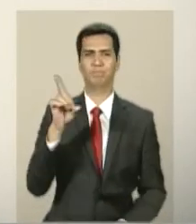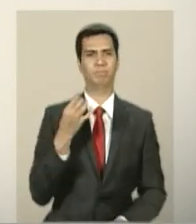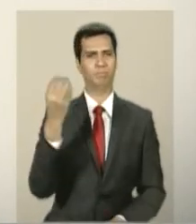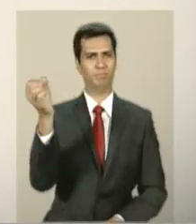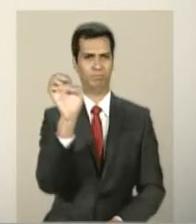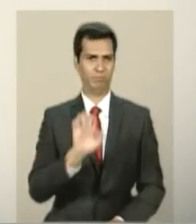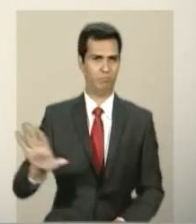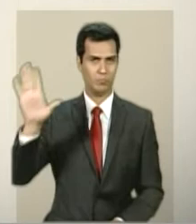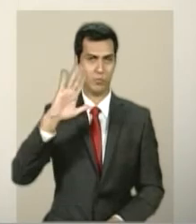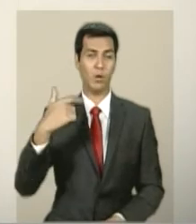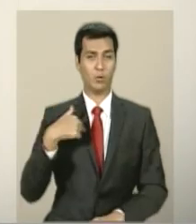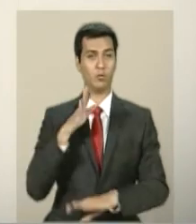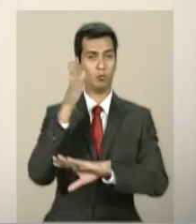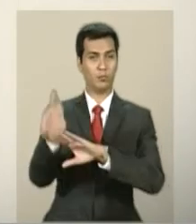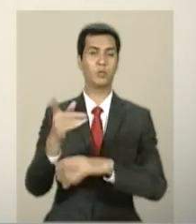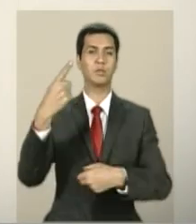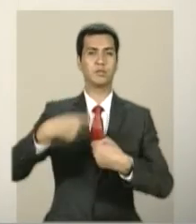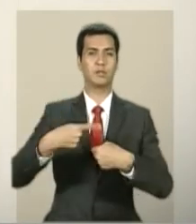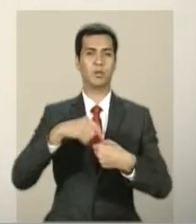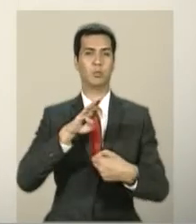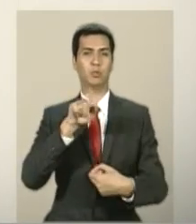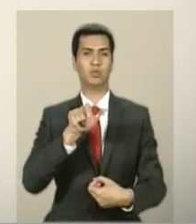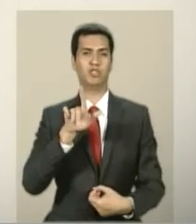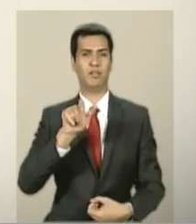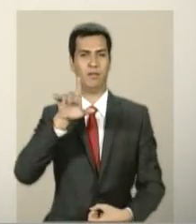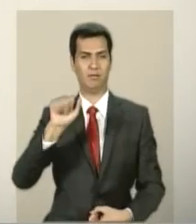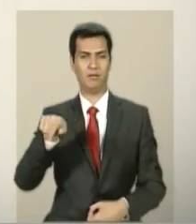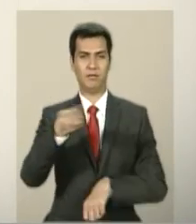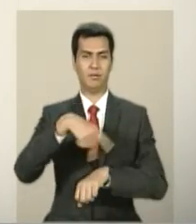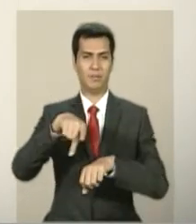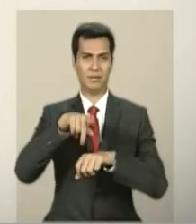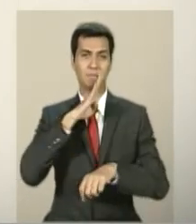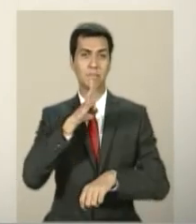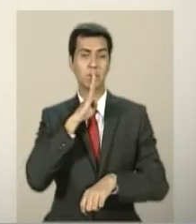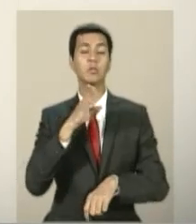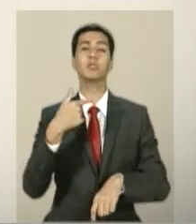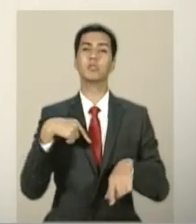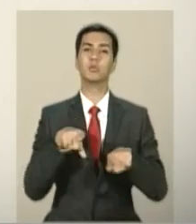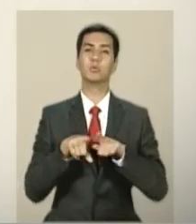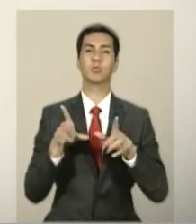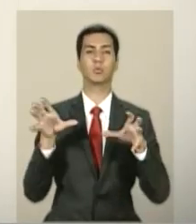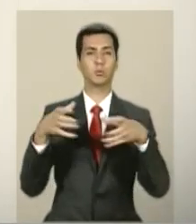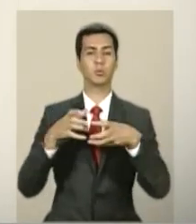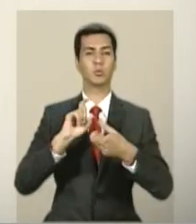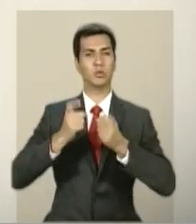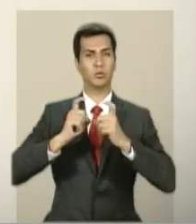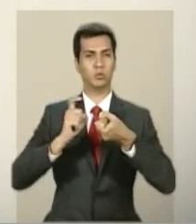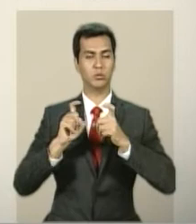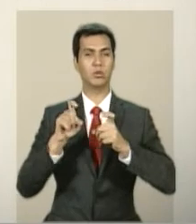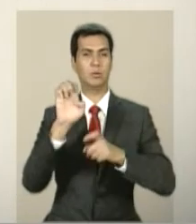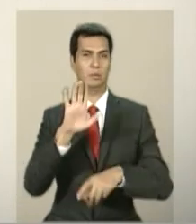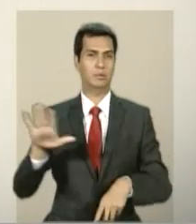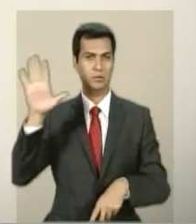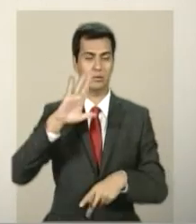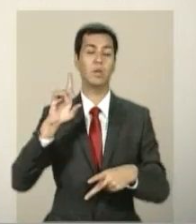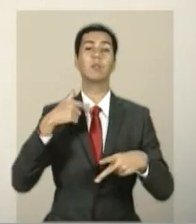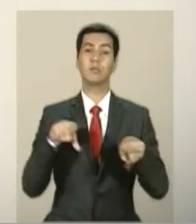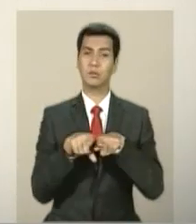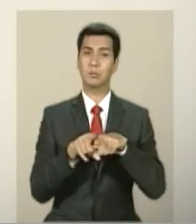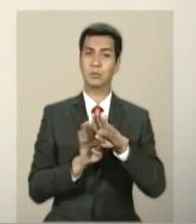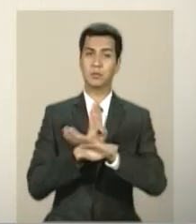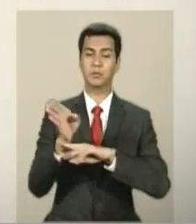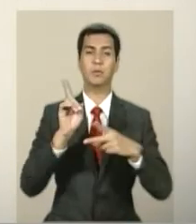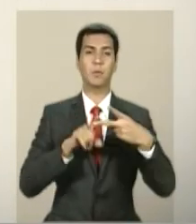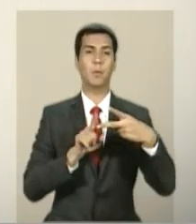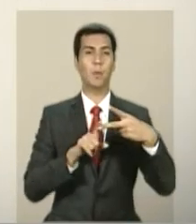cúpula brasil-união ah e também Manteve Encontros com os governos e os empresários da Bélgica da Bulgária e da